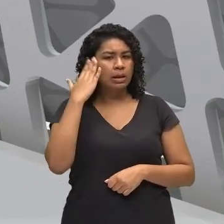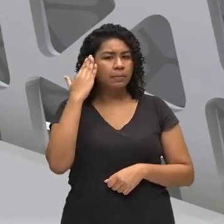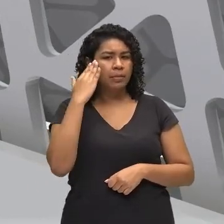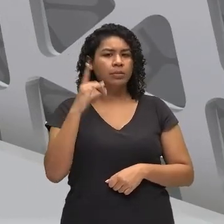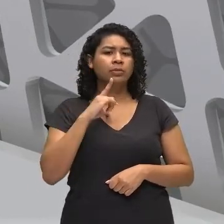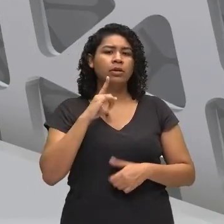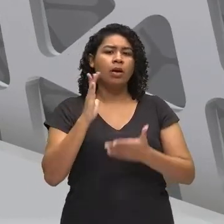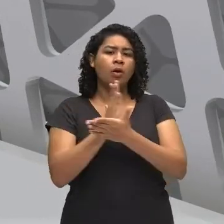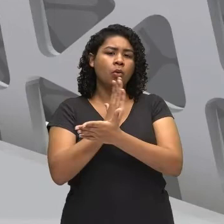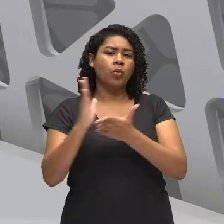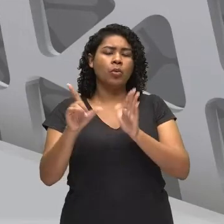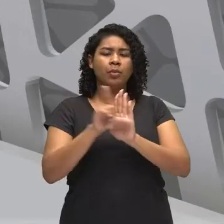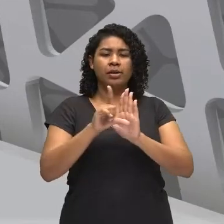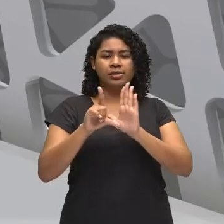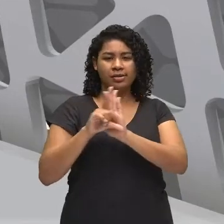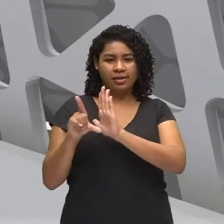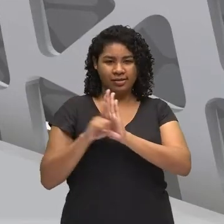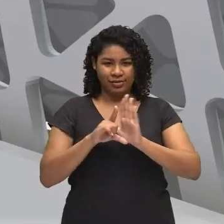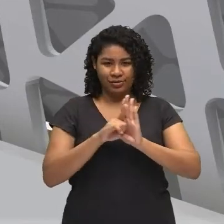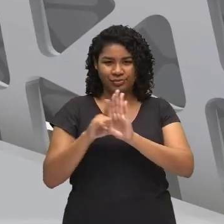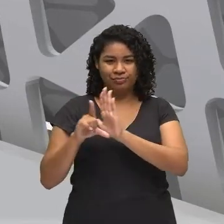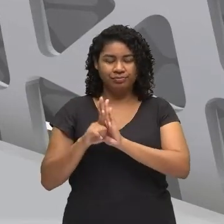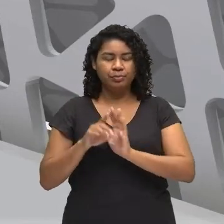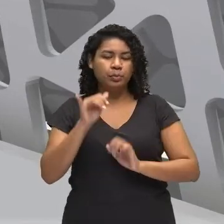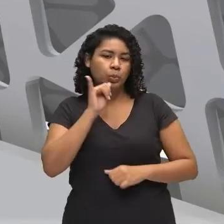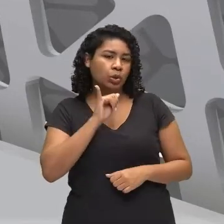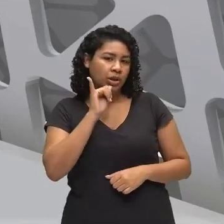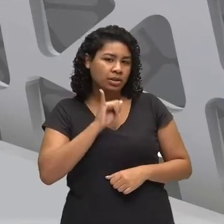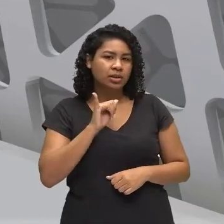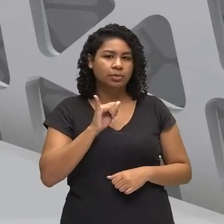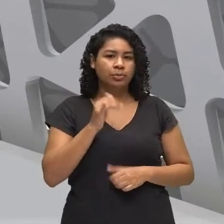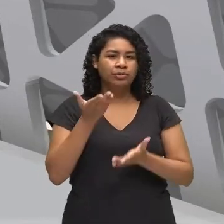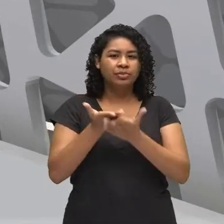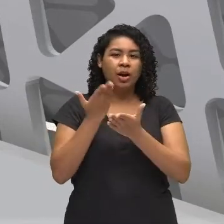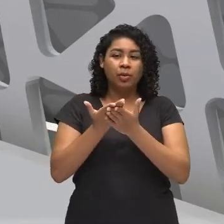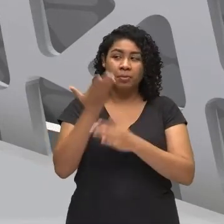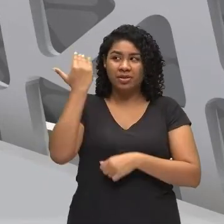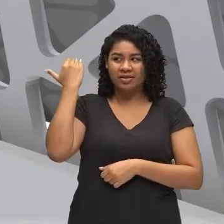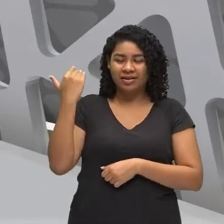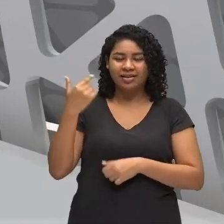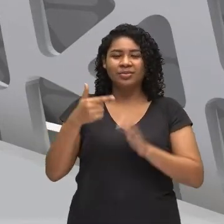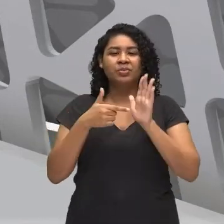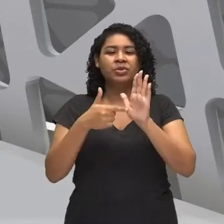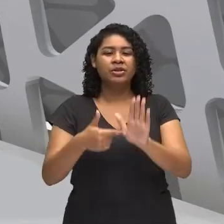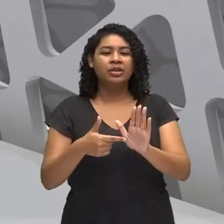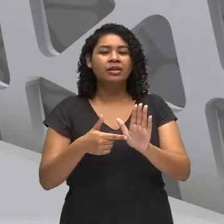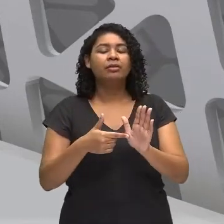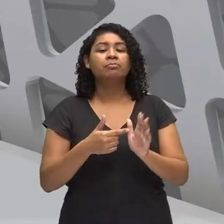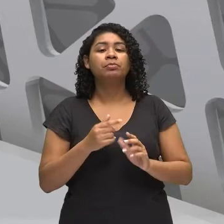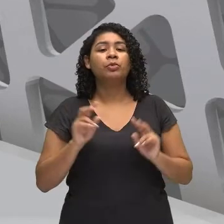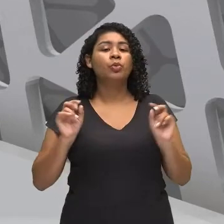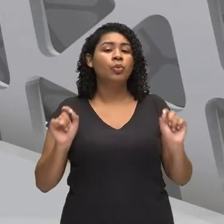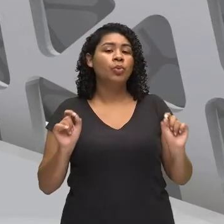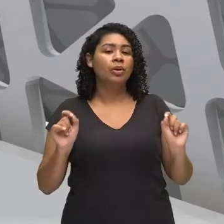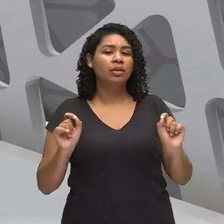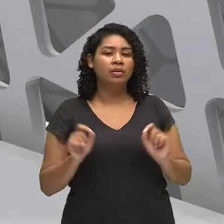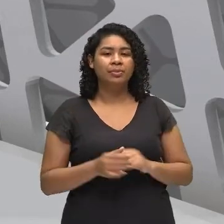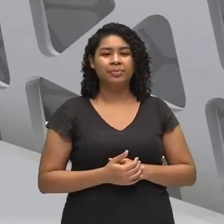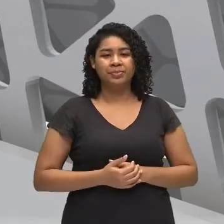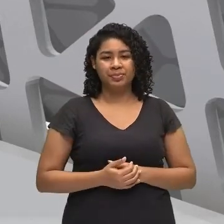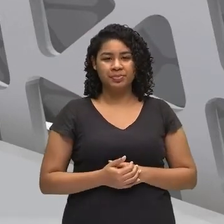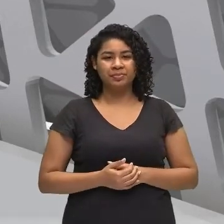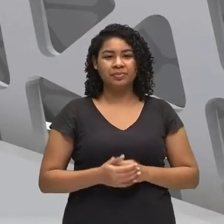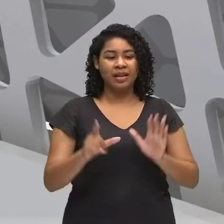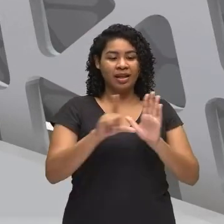que dinamizavam toda essa questão. Como, por exemplo, a gente viu na aula anterior, na nossa aula de ontem, a questão da lei